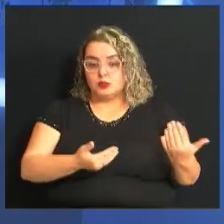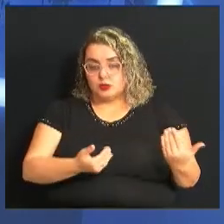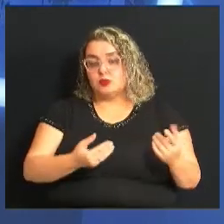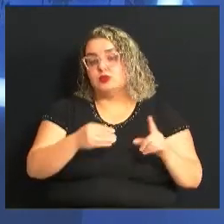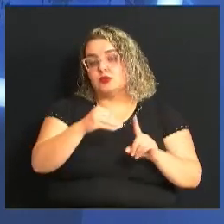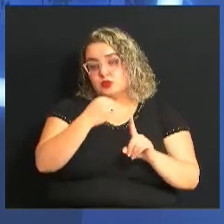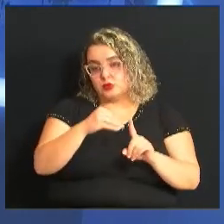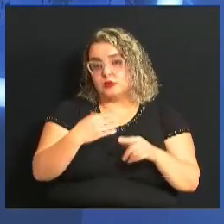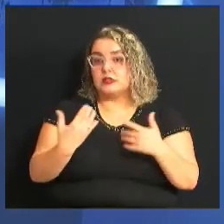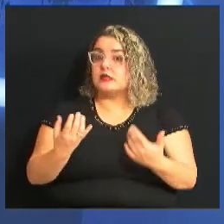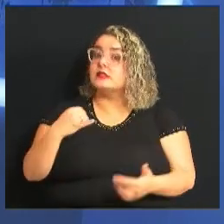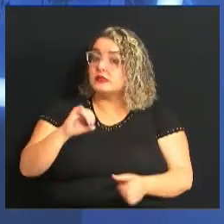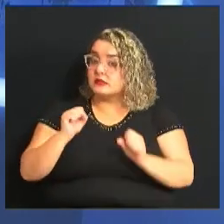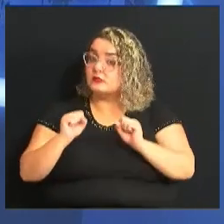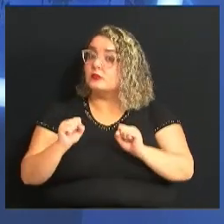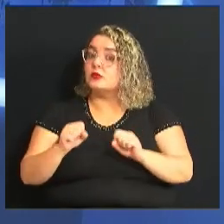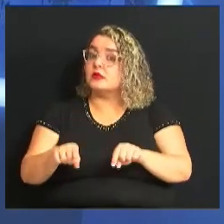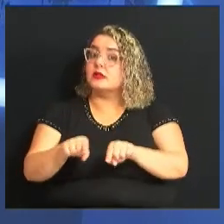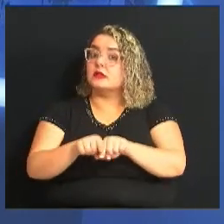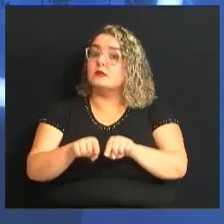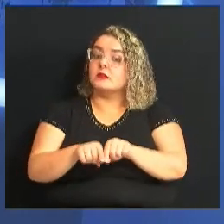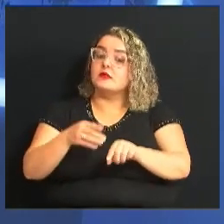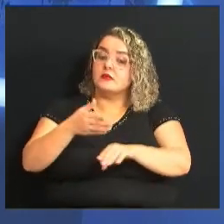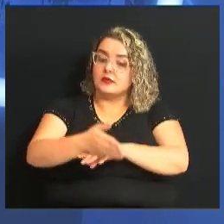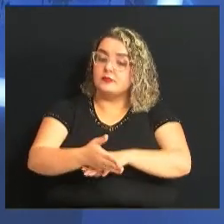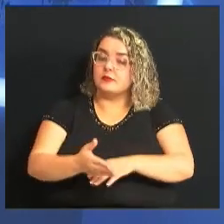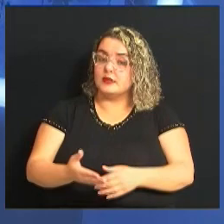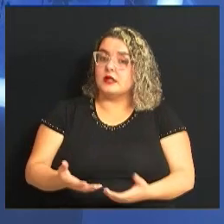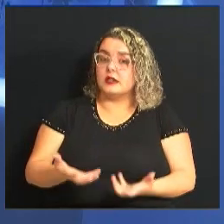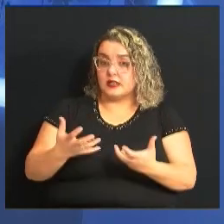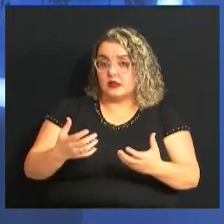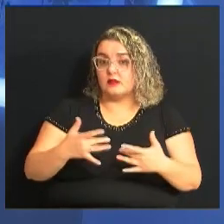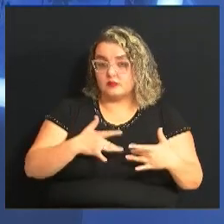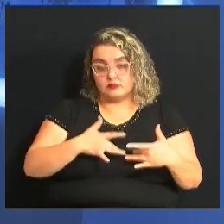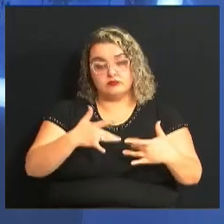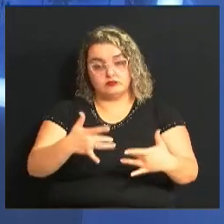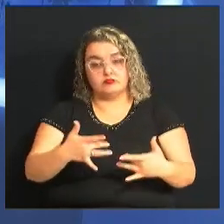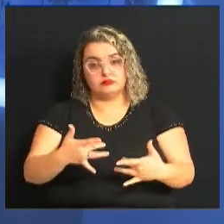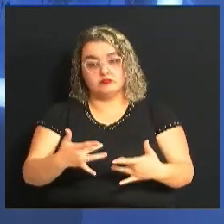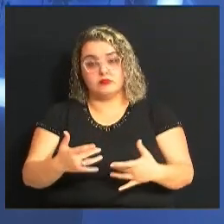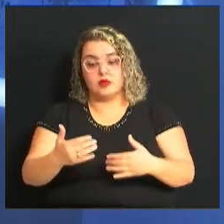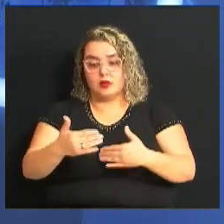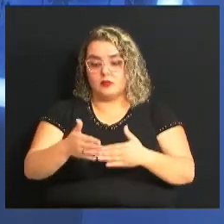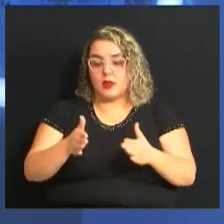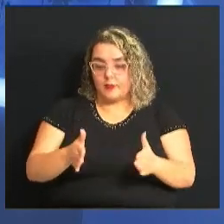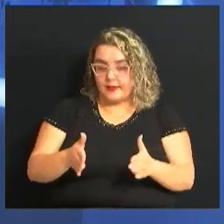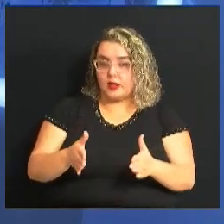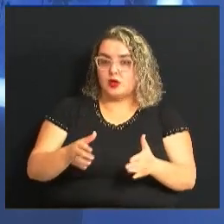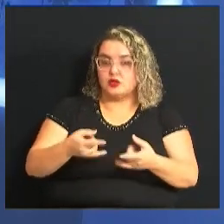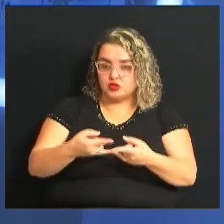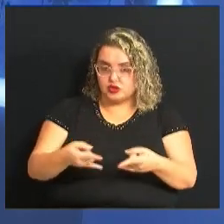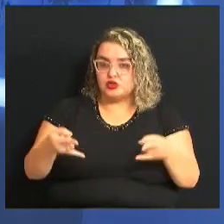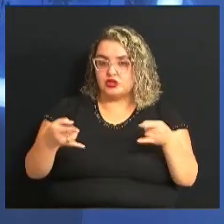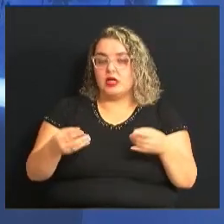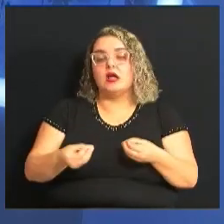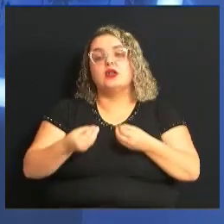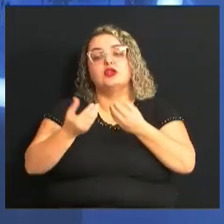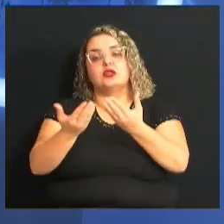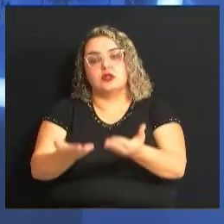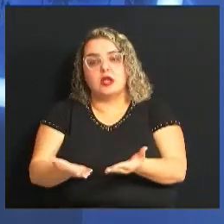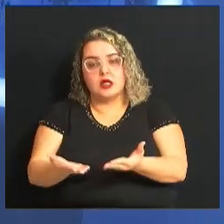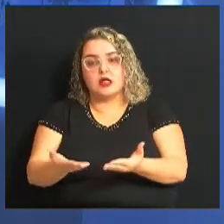vulneráveis. Então, se você puder também, vai participar, quer levar a sua doação? Leve então um pacote de absorvente que será destinada a